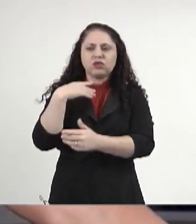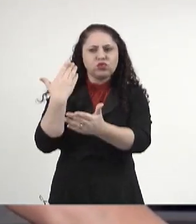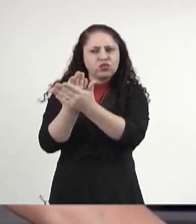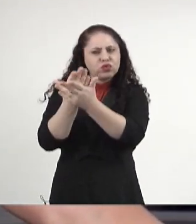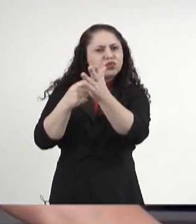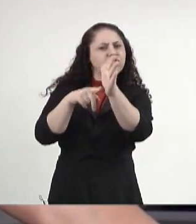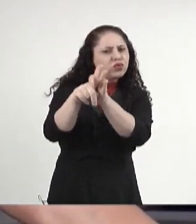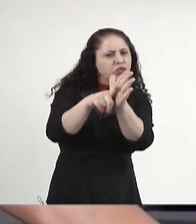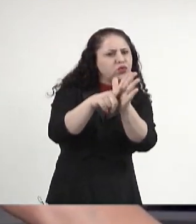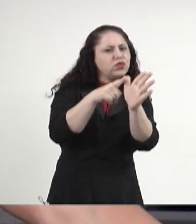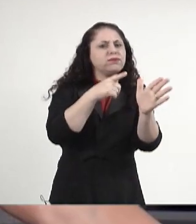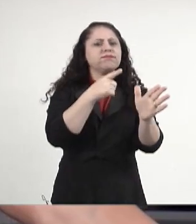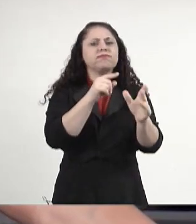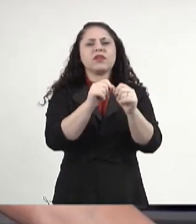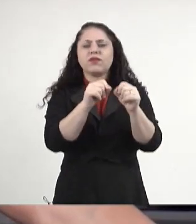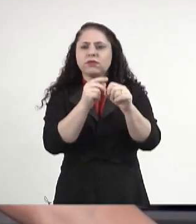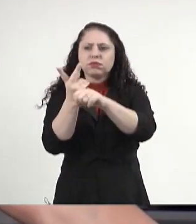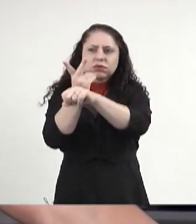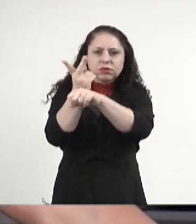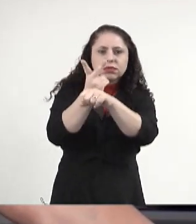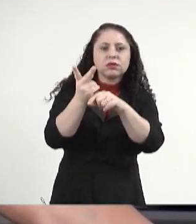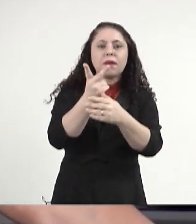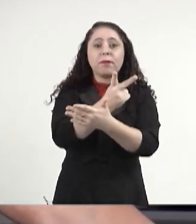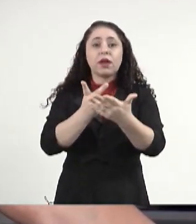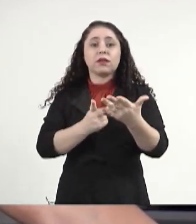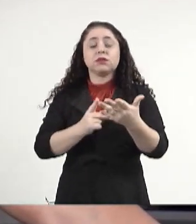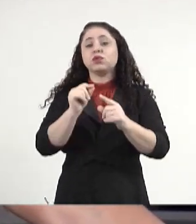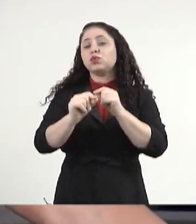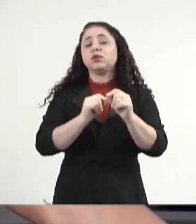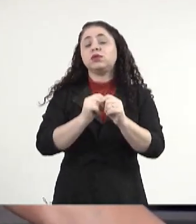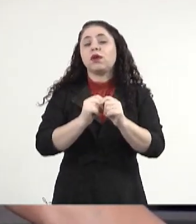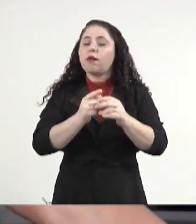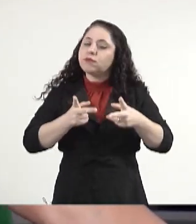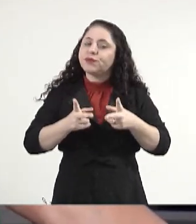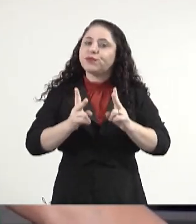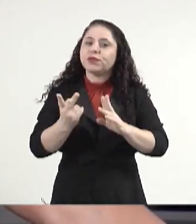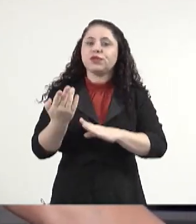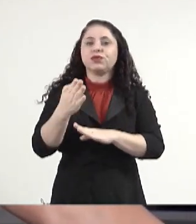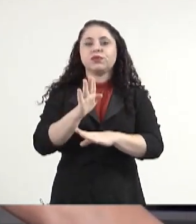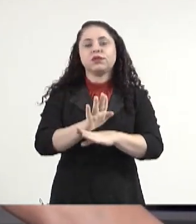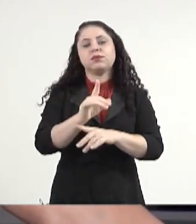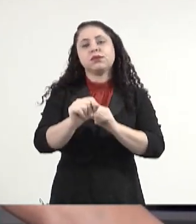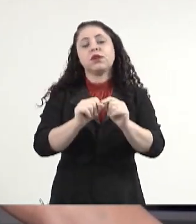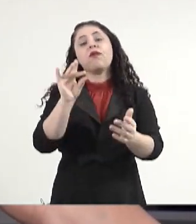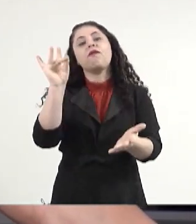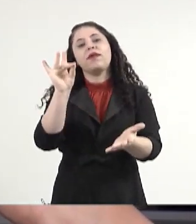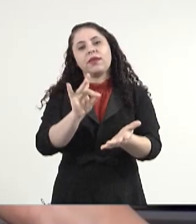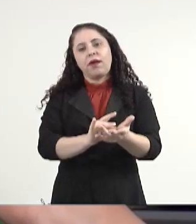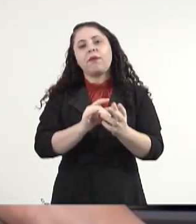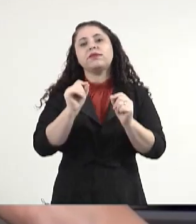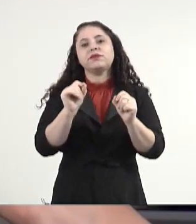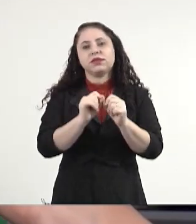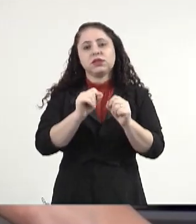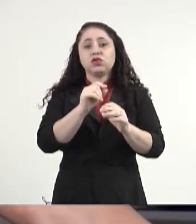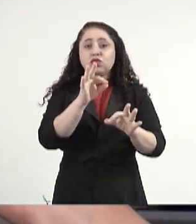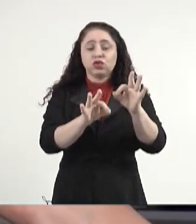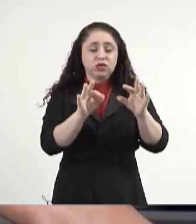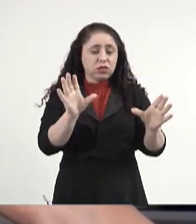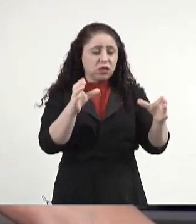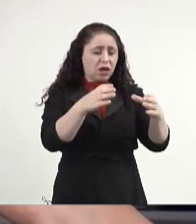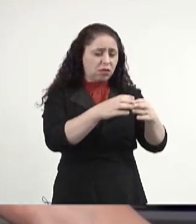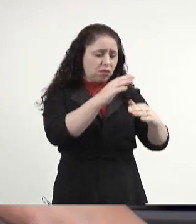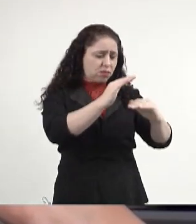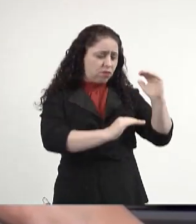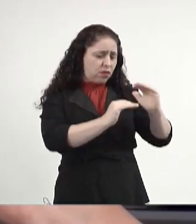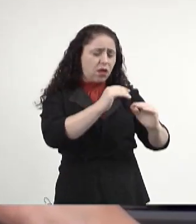estudou, que foi buscar pareceres, né, para contribuir para que realmente pudesse fazer justiça com essa